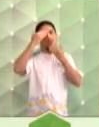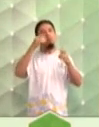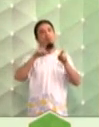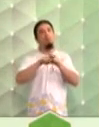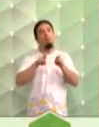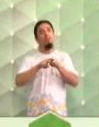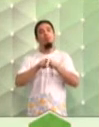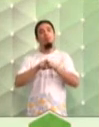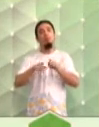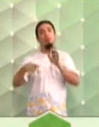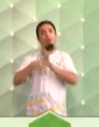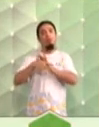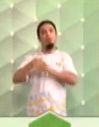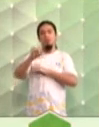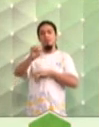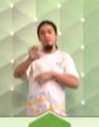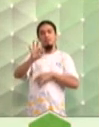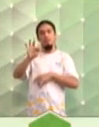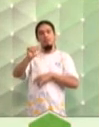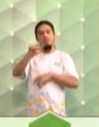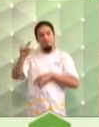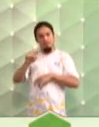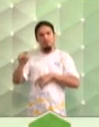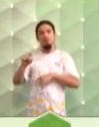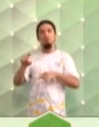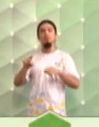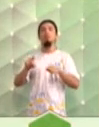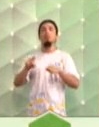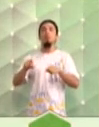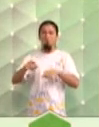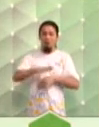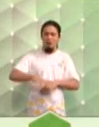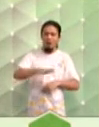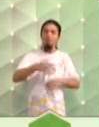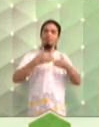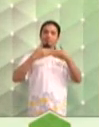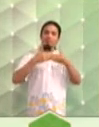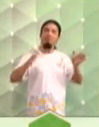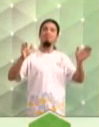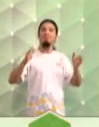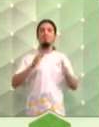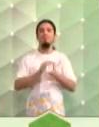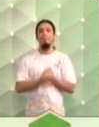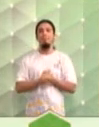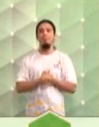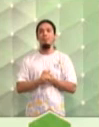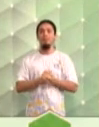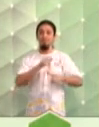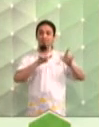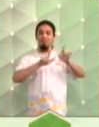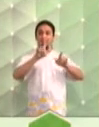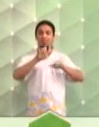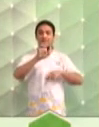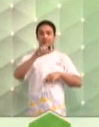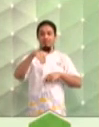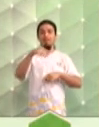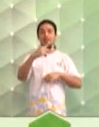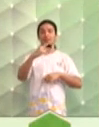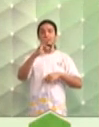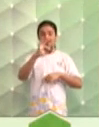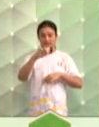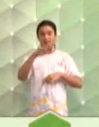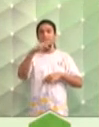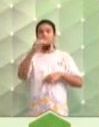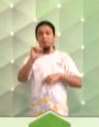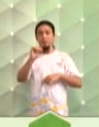também porque esse espaço é cedido gratuitamente. Ou seja, a TV em Tempo apoia a